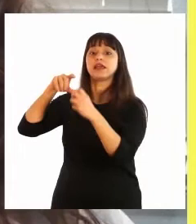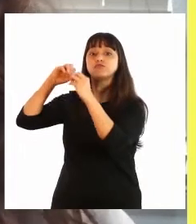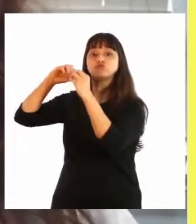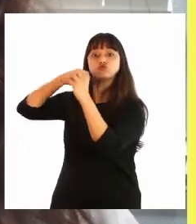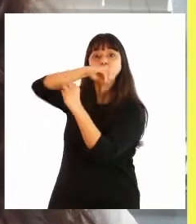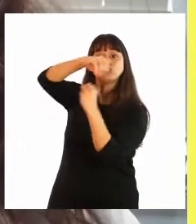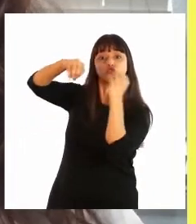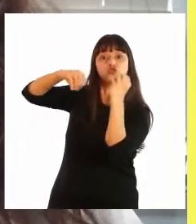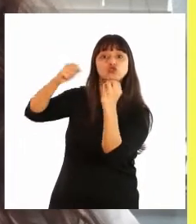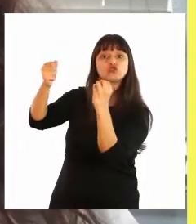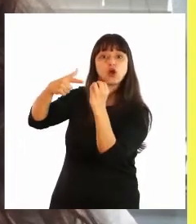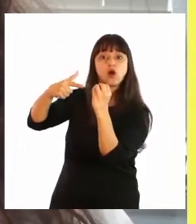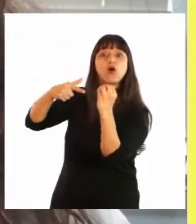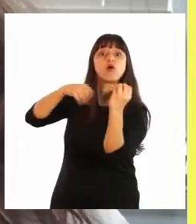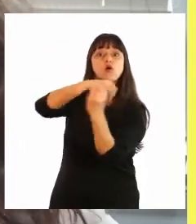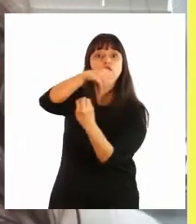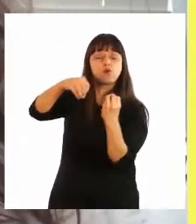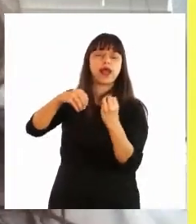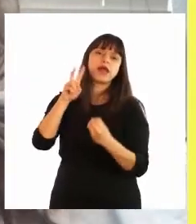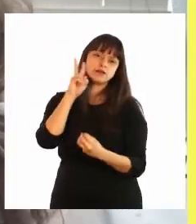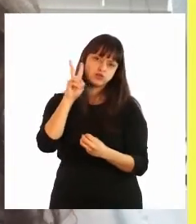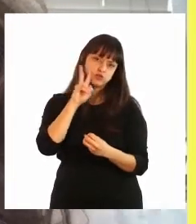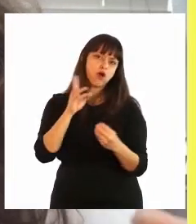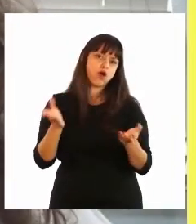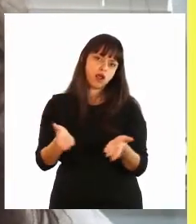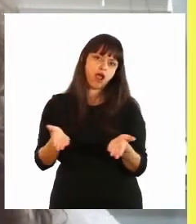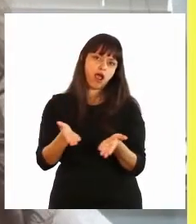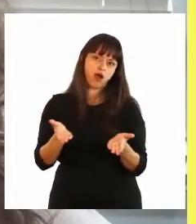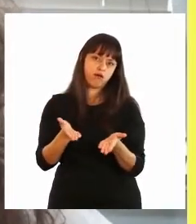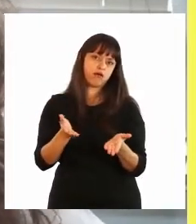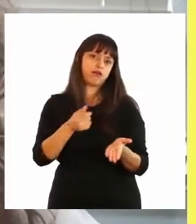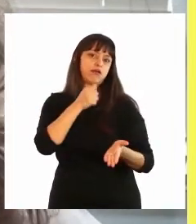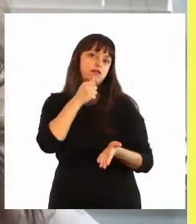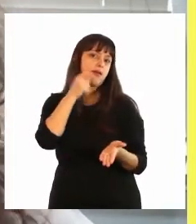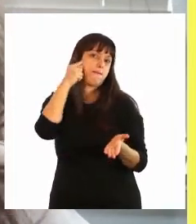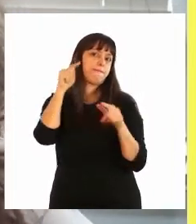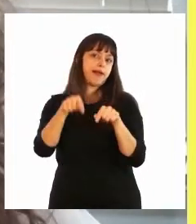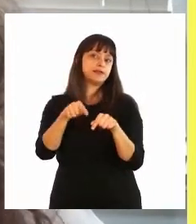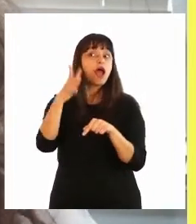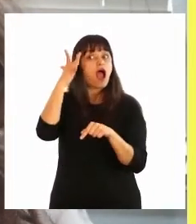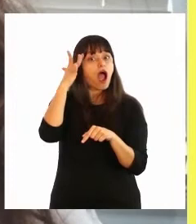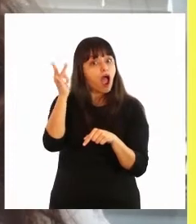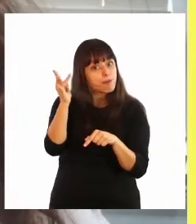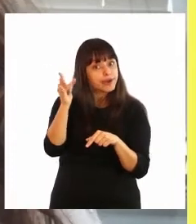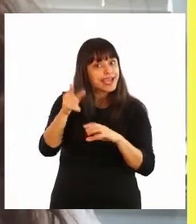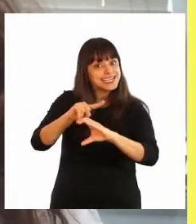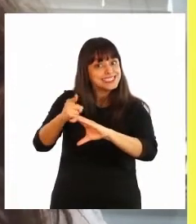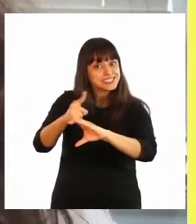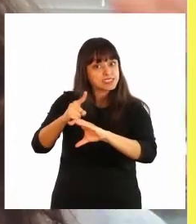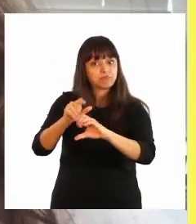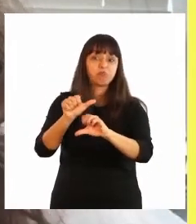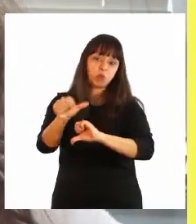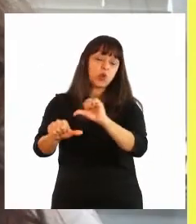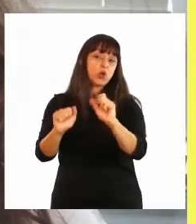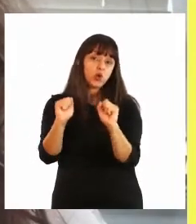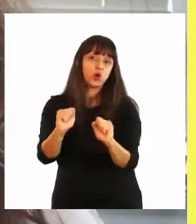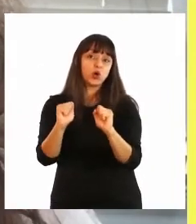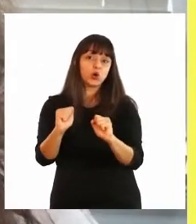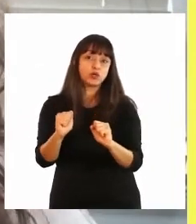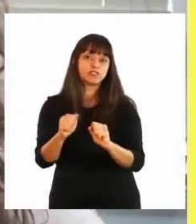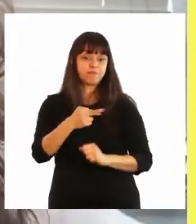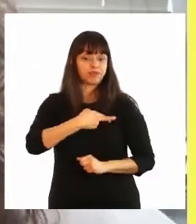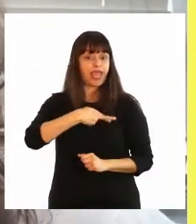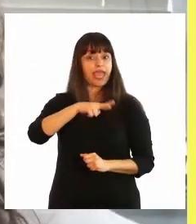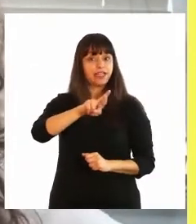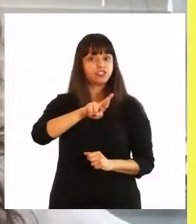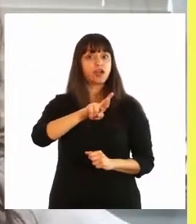que a ciência aceita hoje, né? Que amanhã pode ser a ciência, eu falo que é diferente da religião, porque a religião está escrito